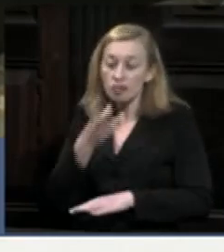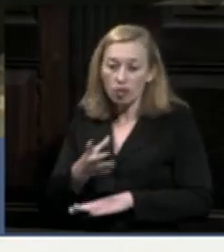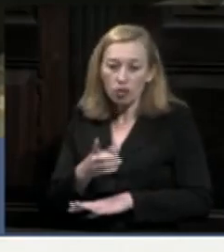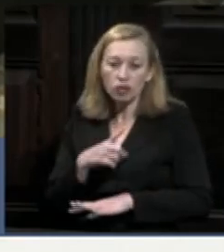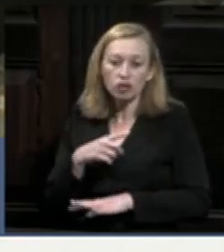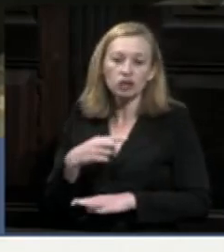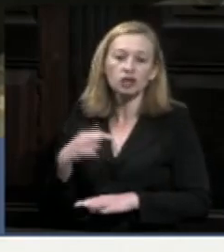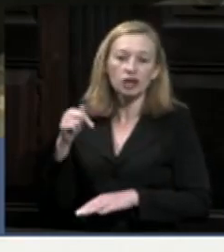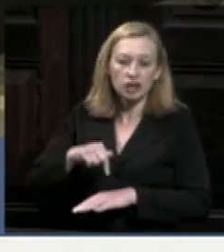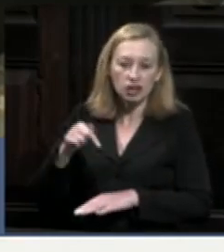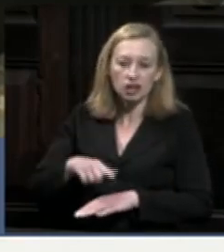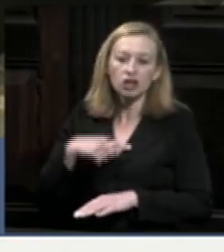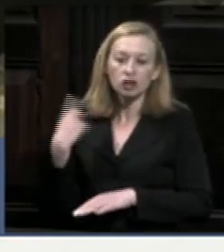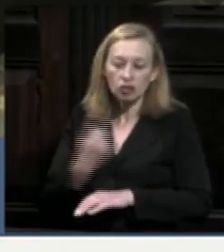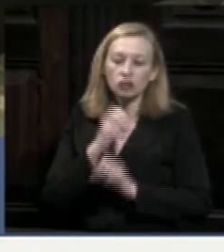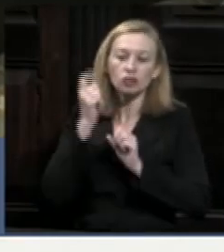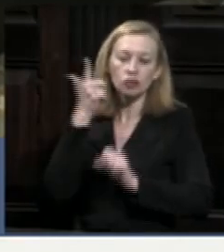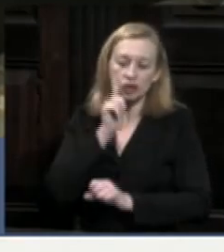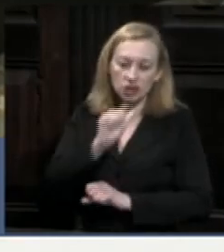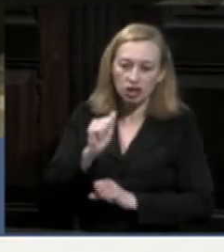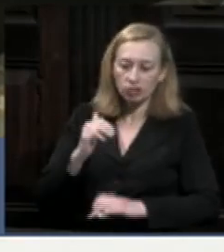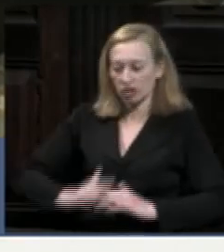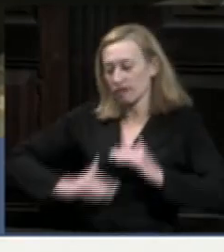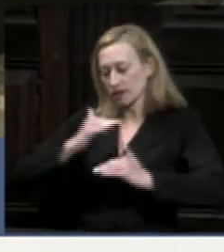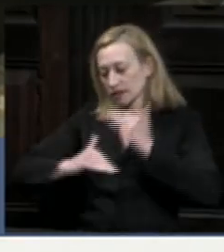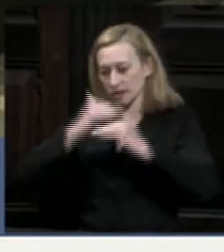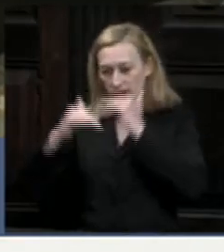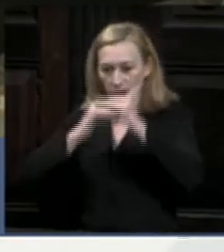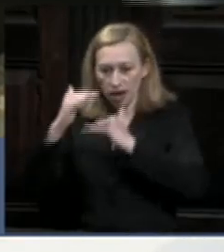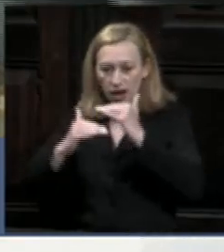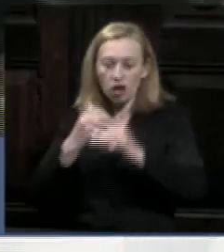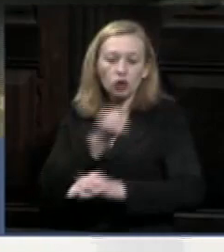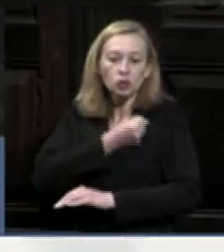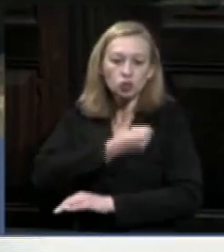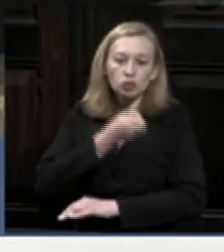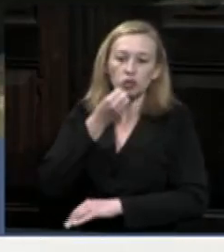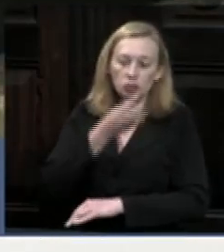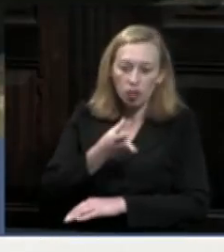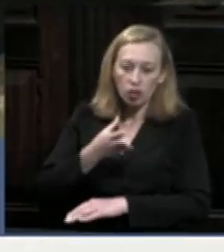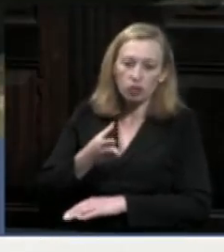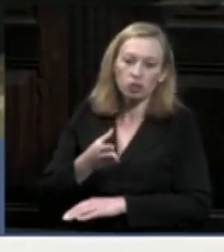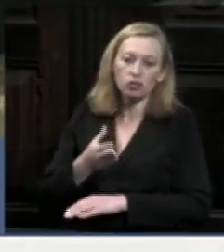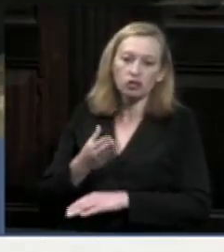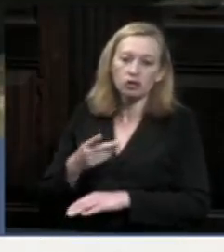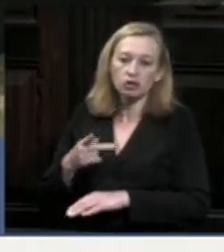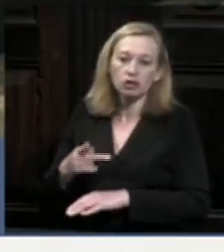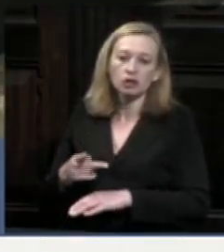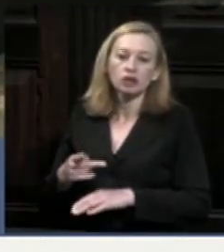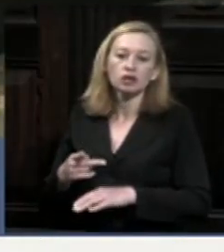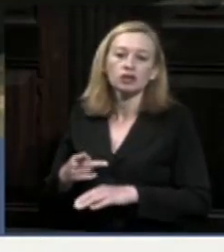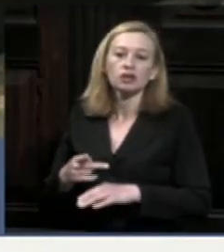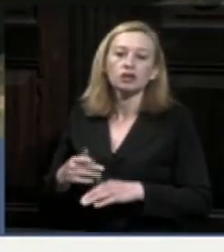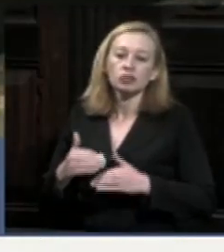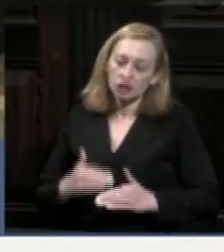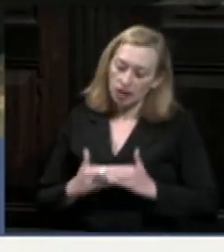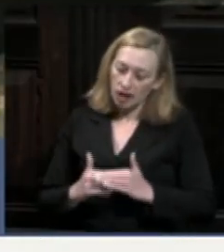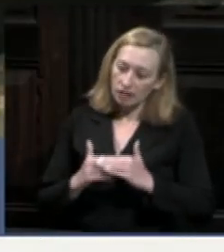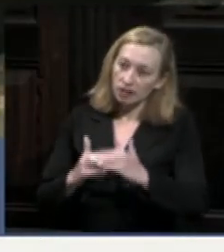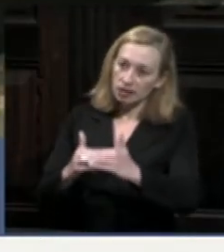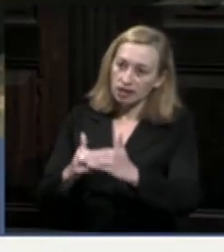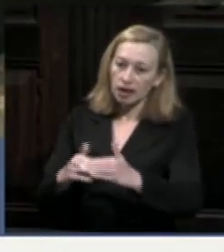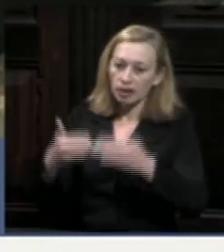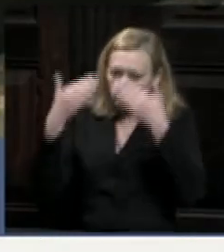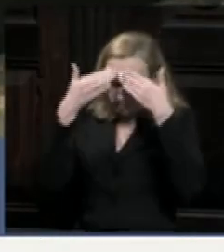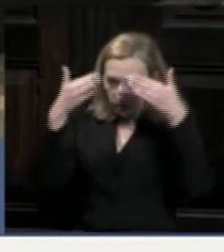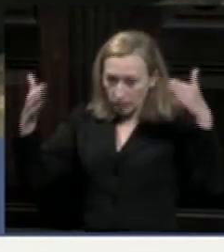legislativa consegue avançar consegue garantir essa política de cortes consegue prorrogar essa política avançando na sua capacidade de abrangência